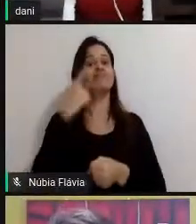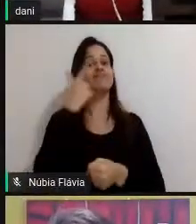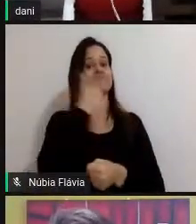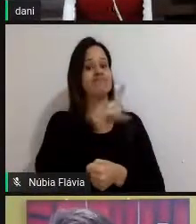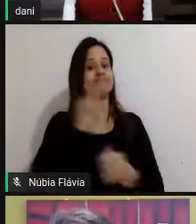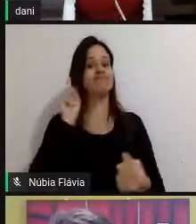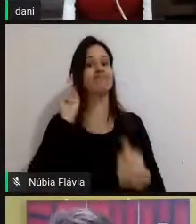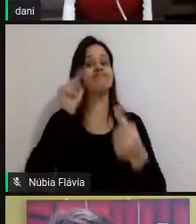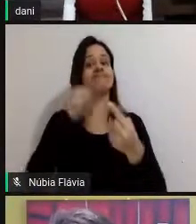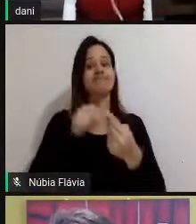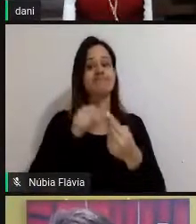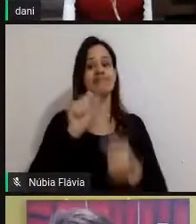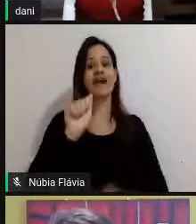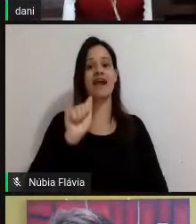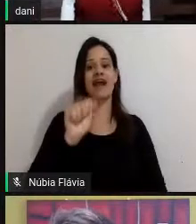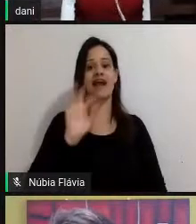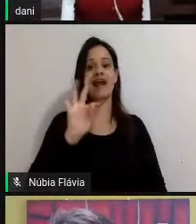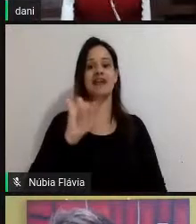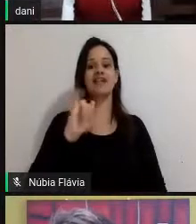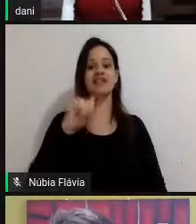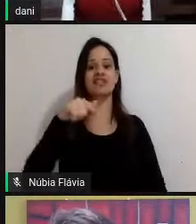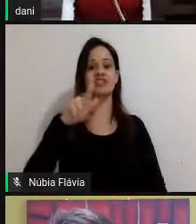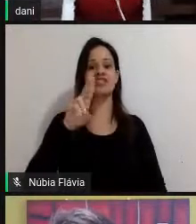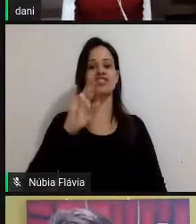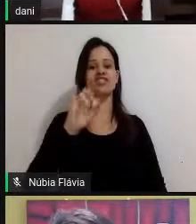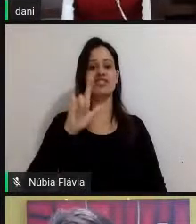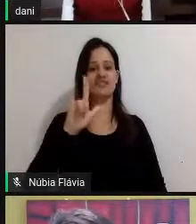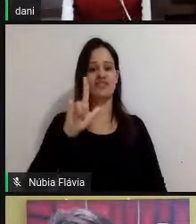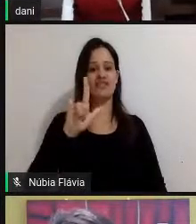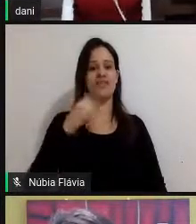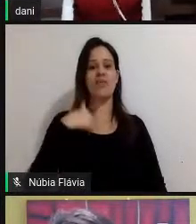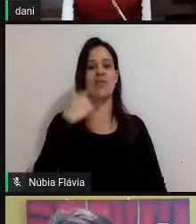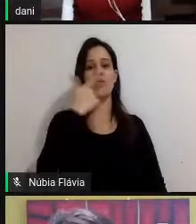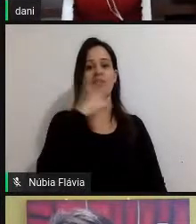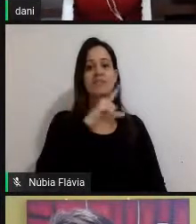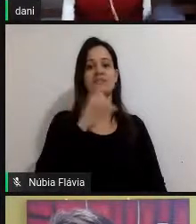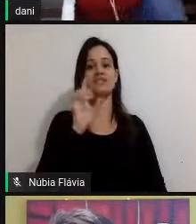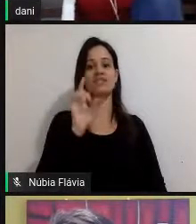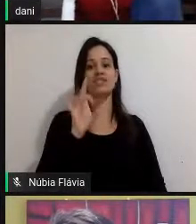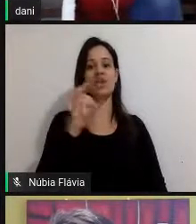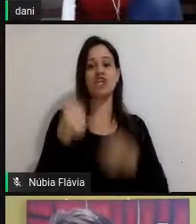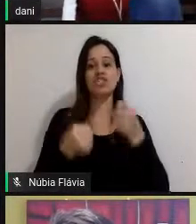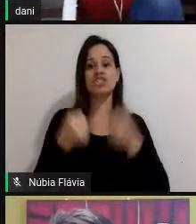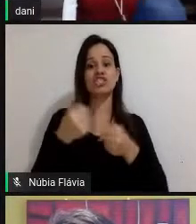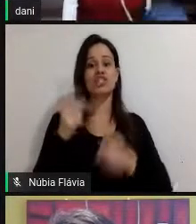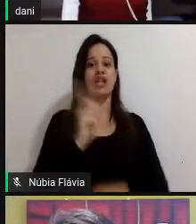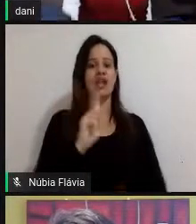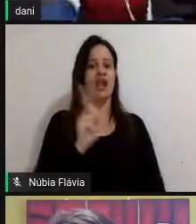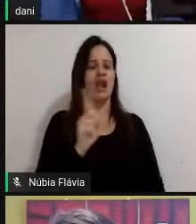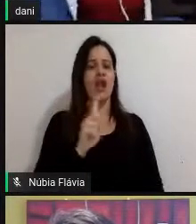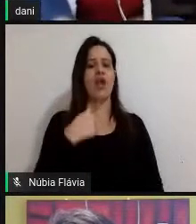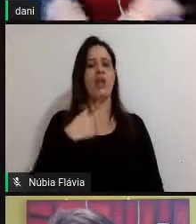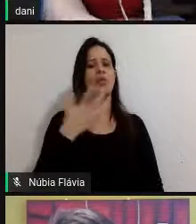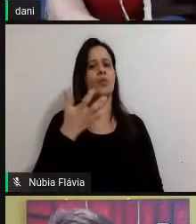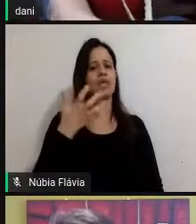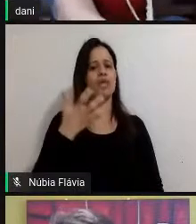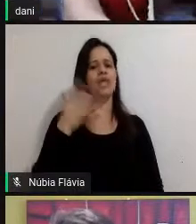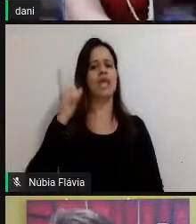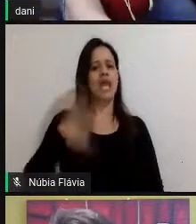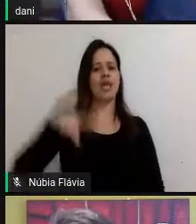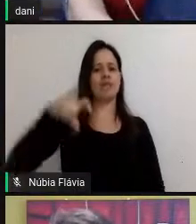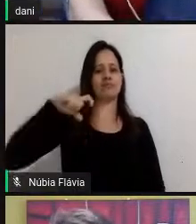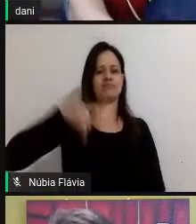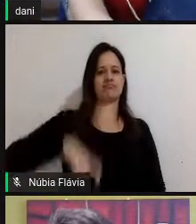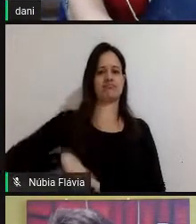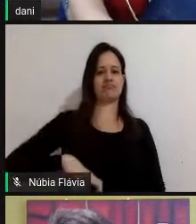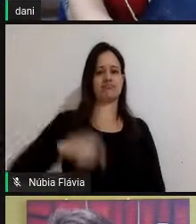que eu conseguia realmente fazer. Mas o que eu realmente queria não era só dirigir. O que eu queria de verdade era tirar minha carteira de motorista,